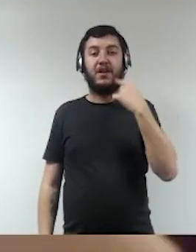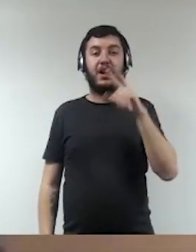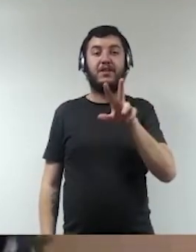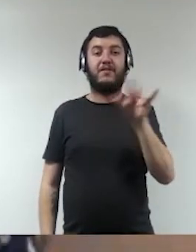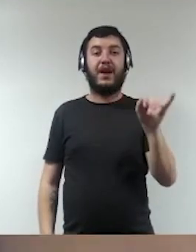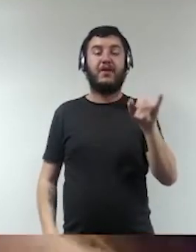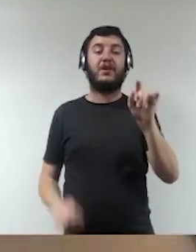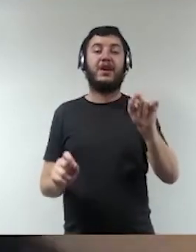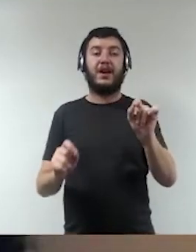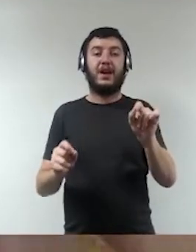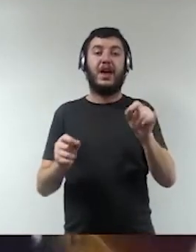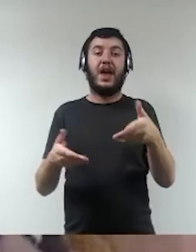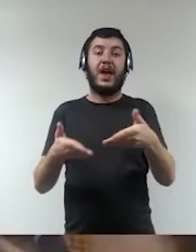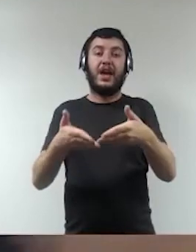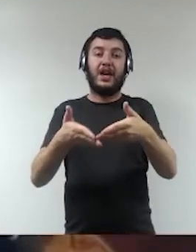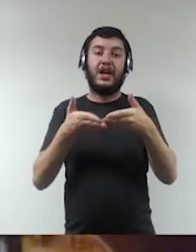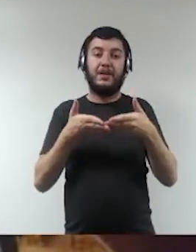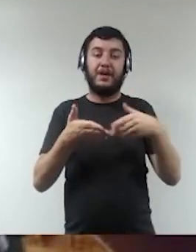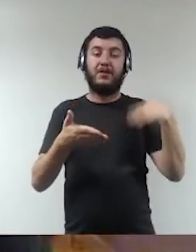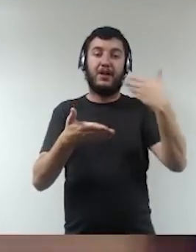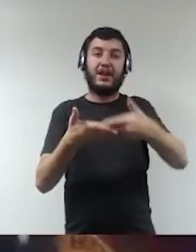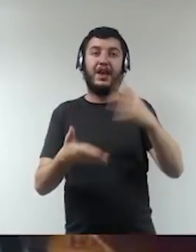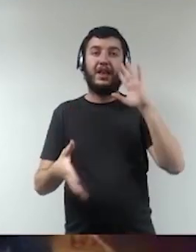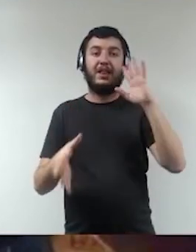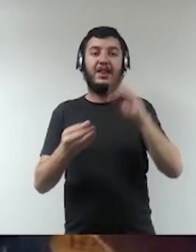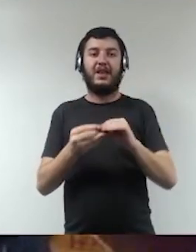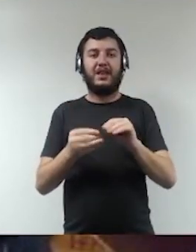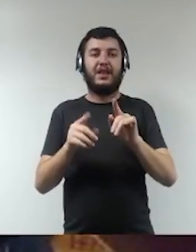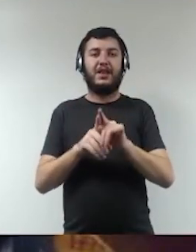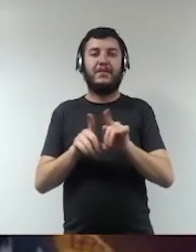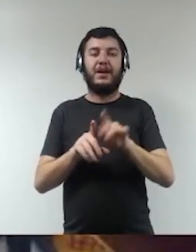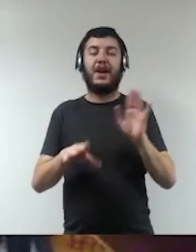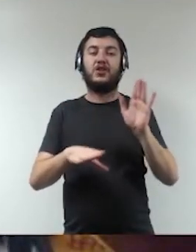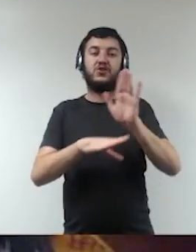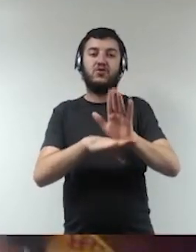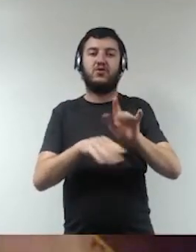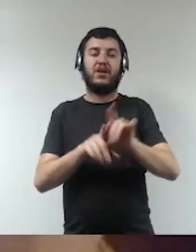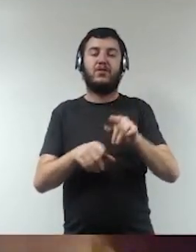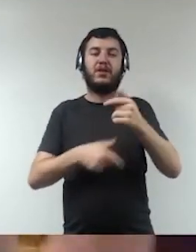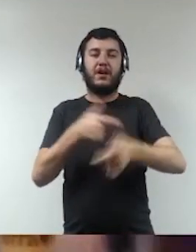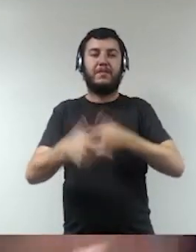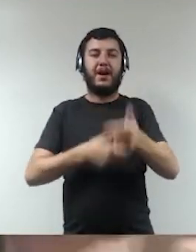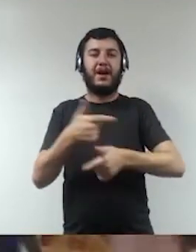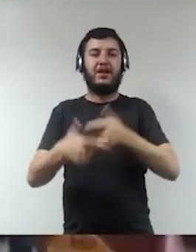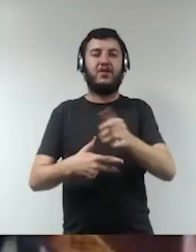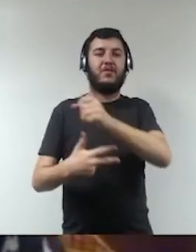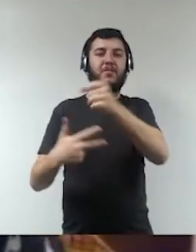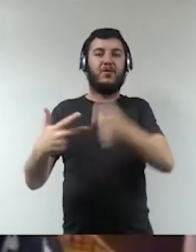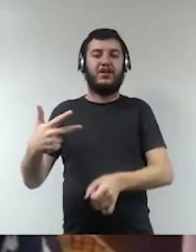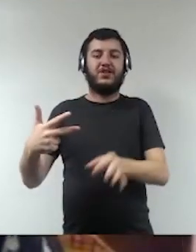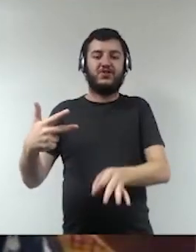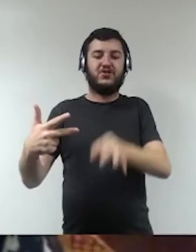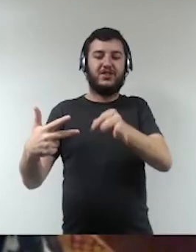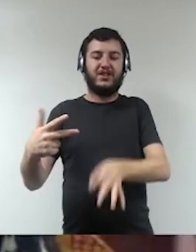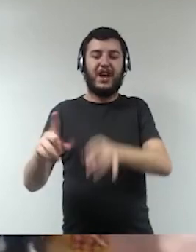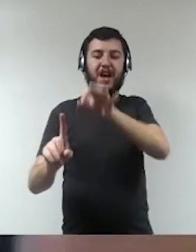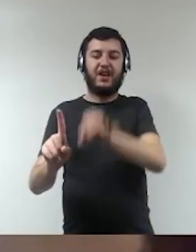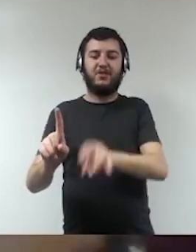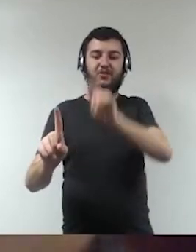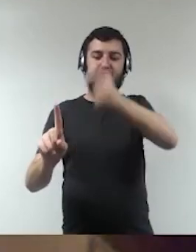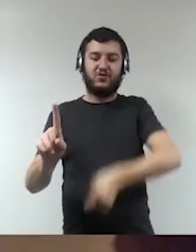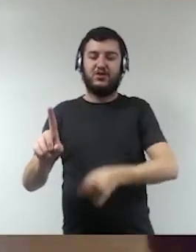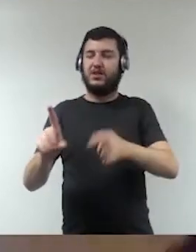pedindo, facilitar a atividade do próprio judiciário, entender que a gente precisa, e no momento de pandemia isso fica muito